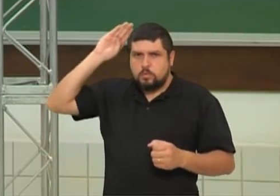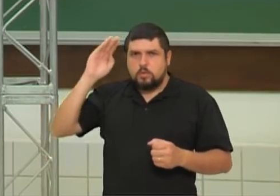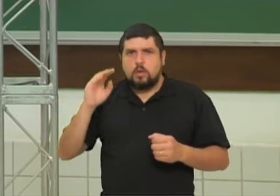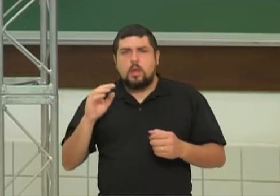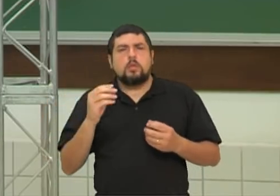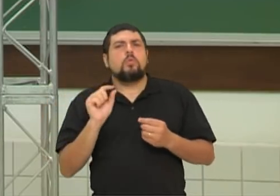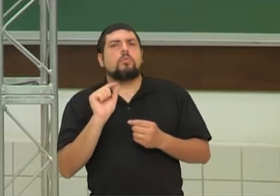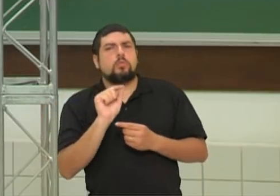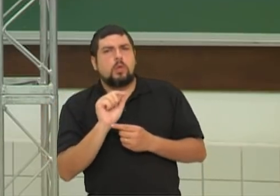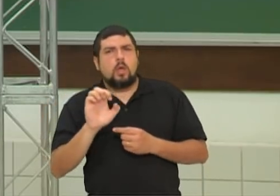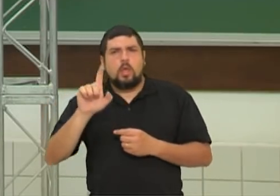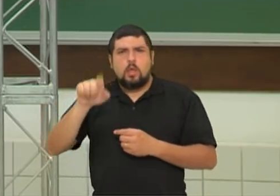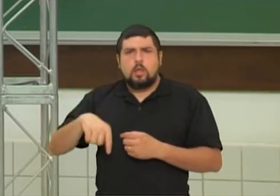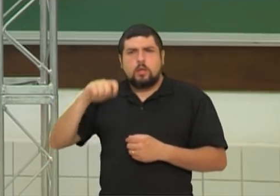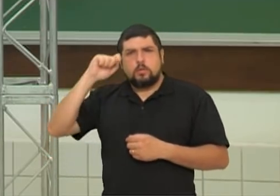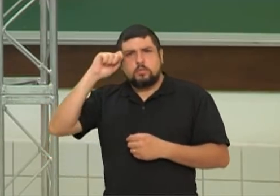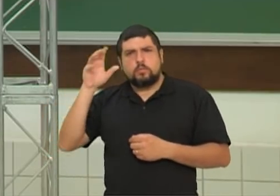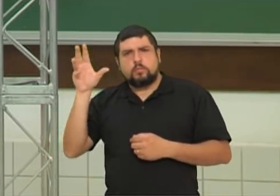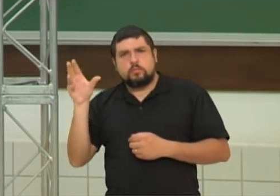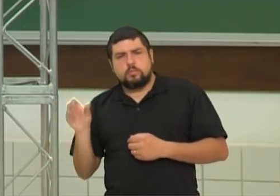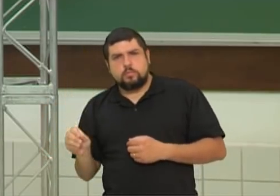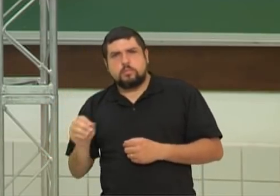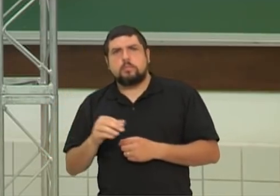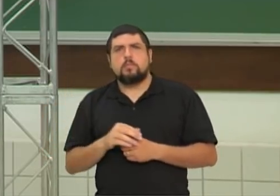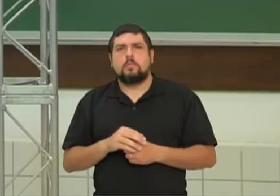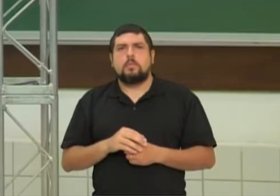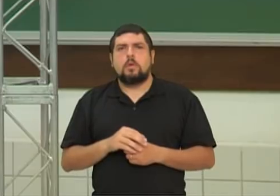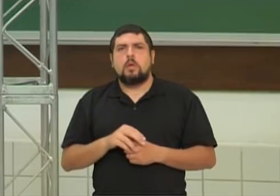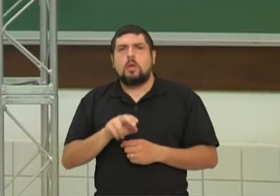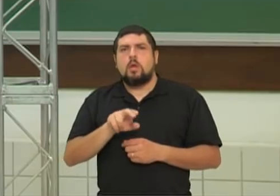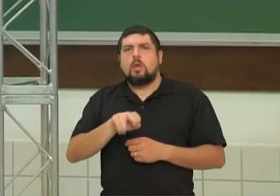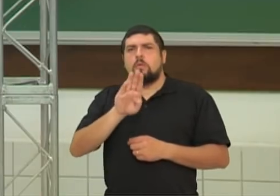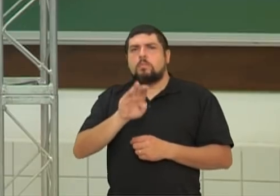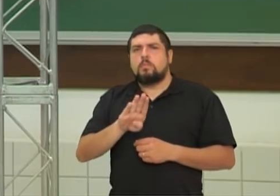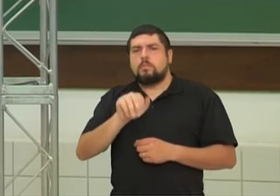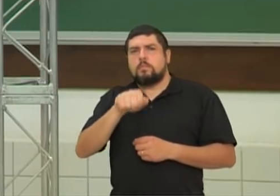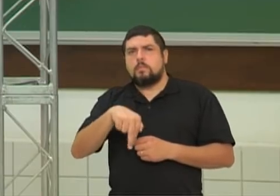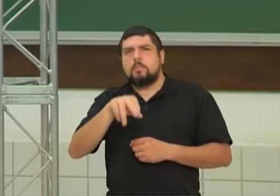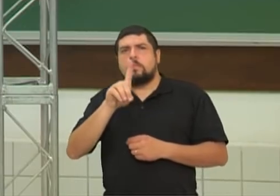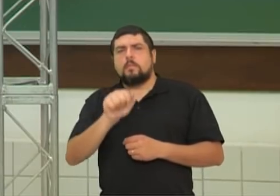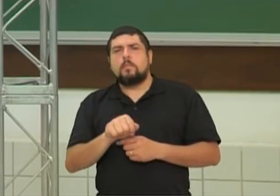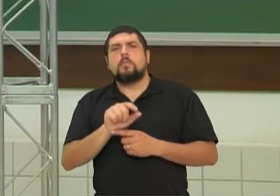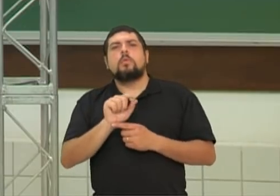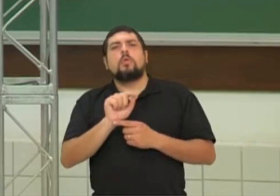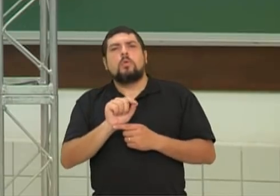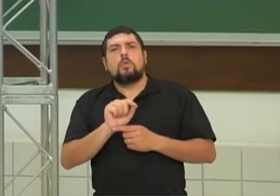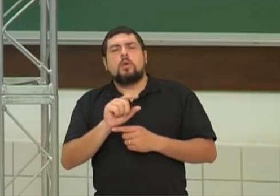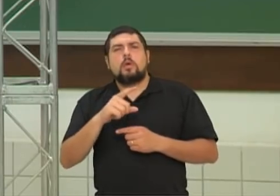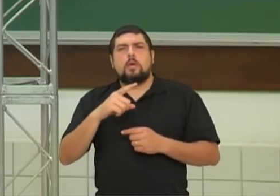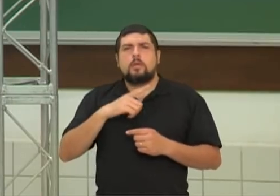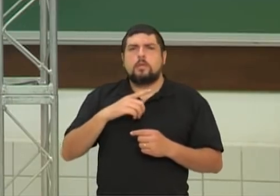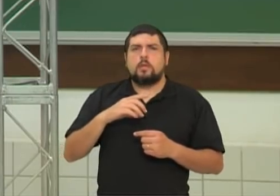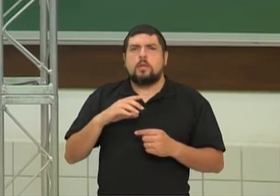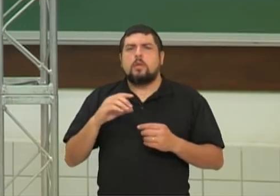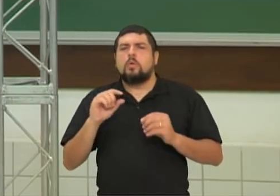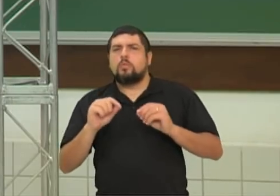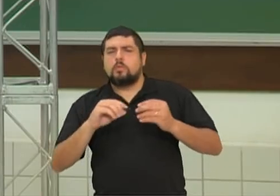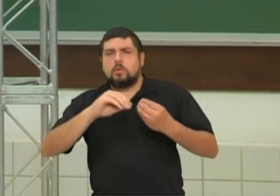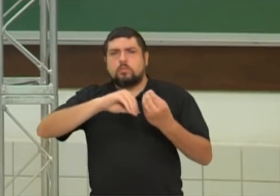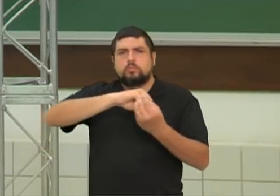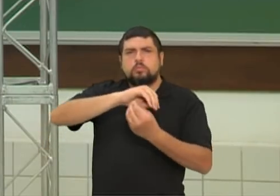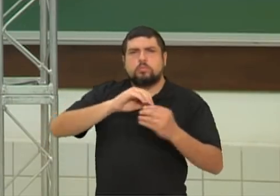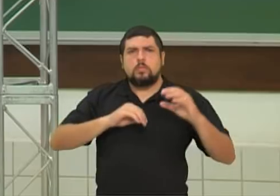tem influência africana, a Umbanda é uma religião sincrética que tem influências do Candomblé, do cristianismo,